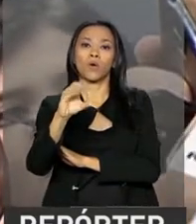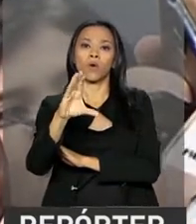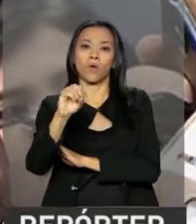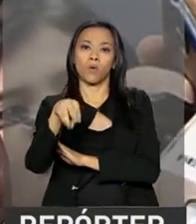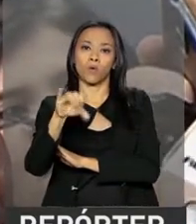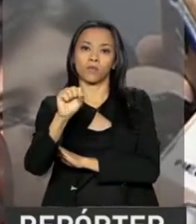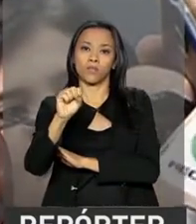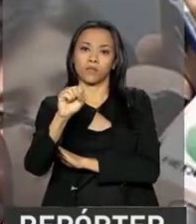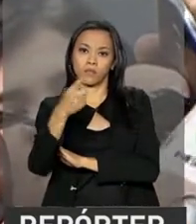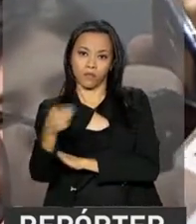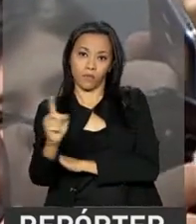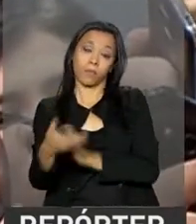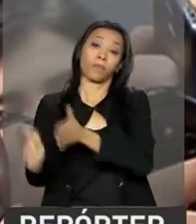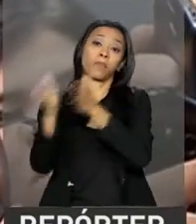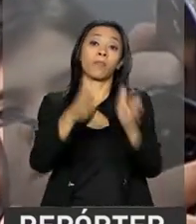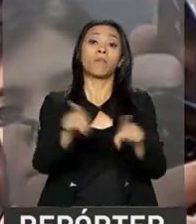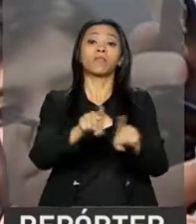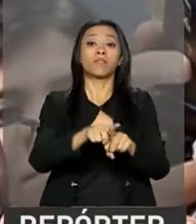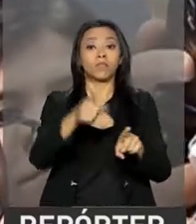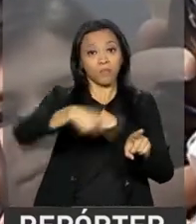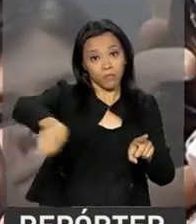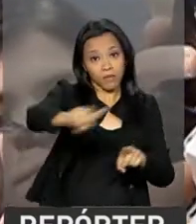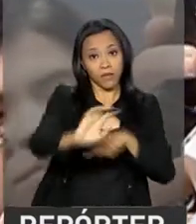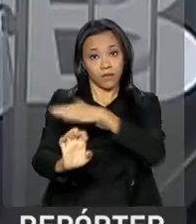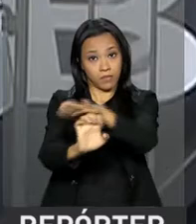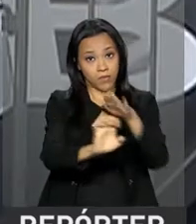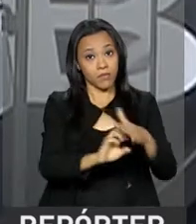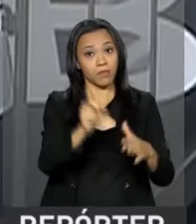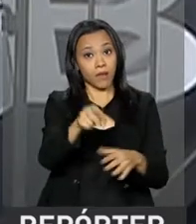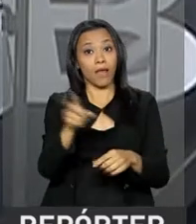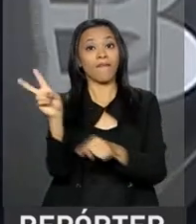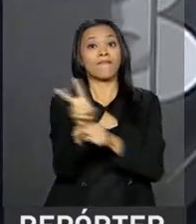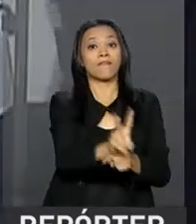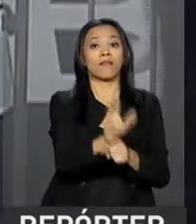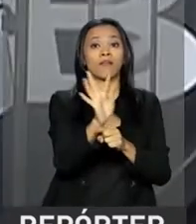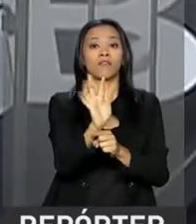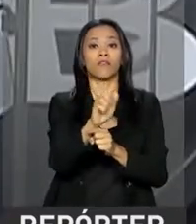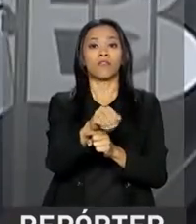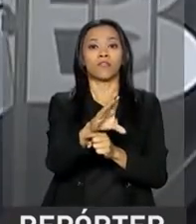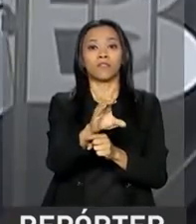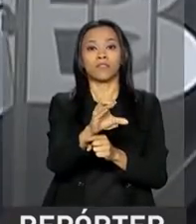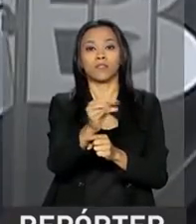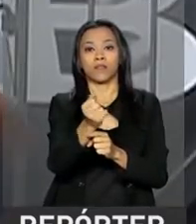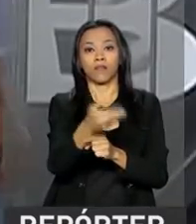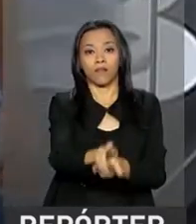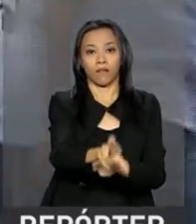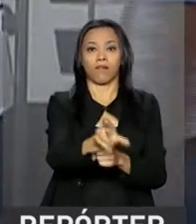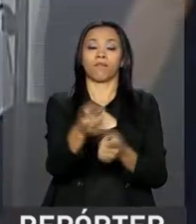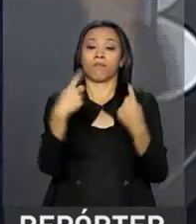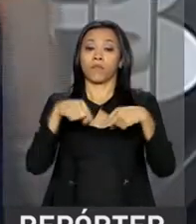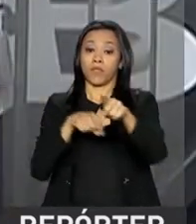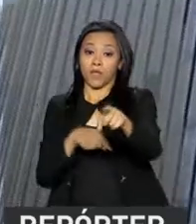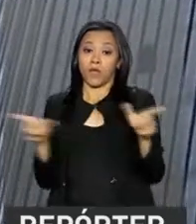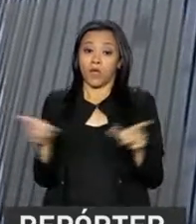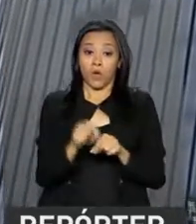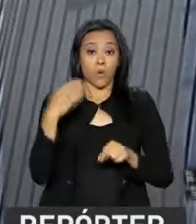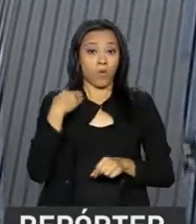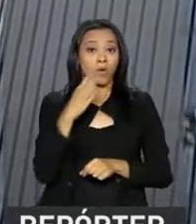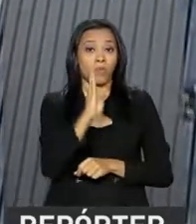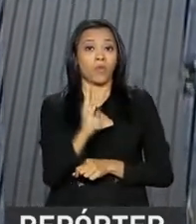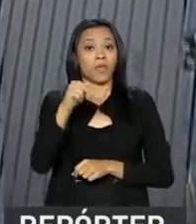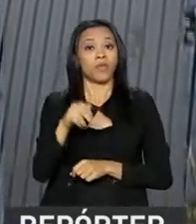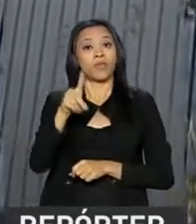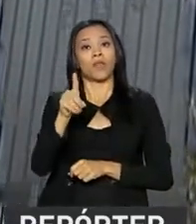para financiar o investimento que será necessário. Na opinião do ministro, embora tenha recursos, o BNDES não